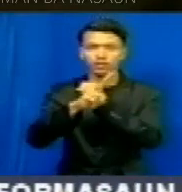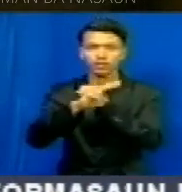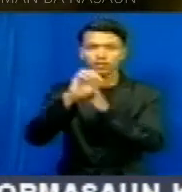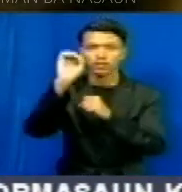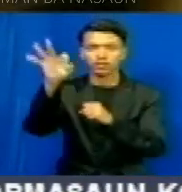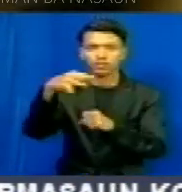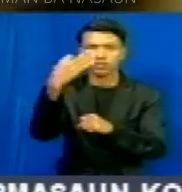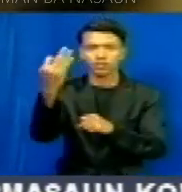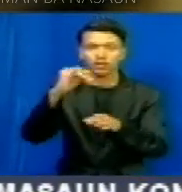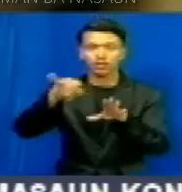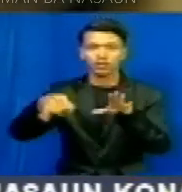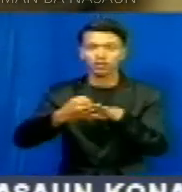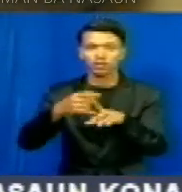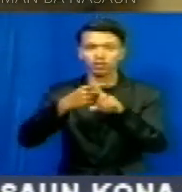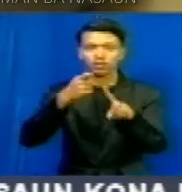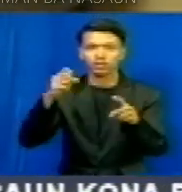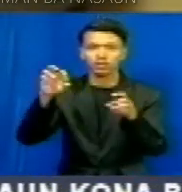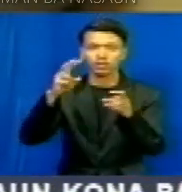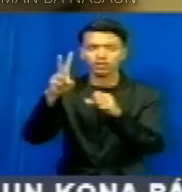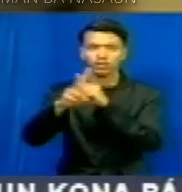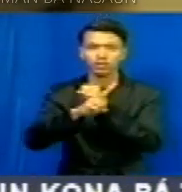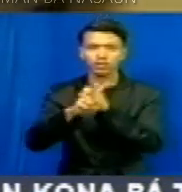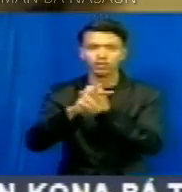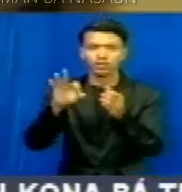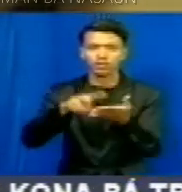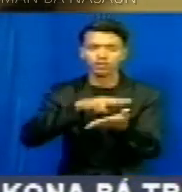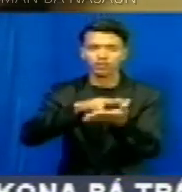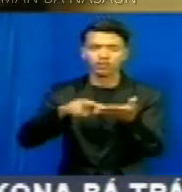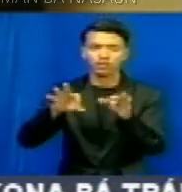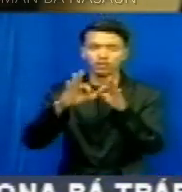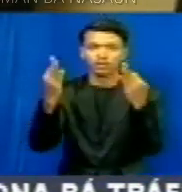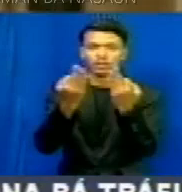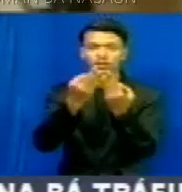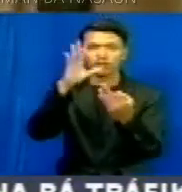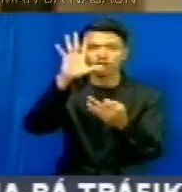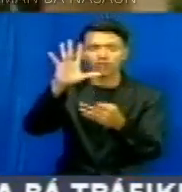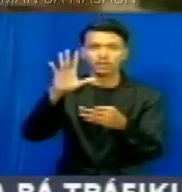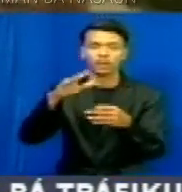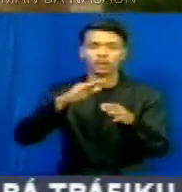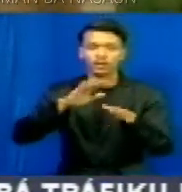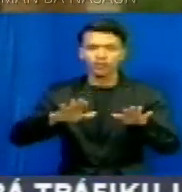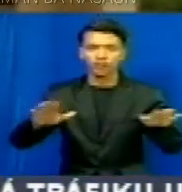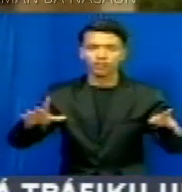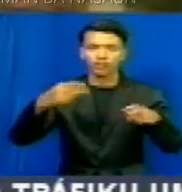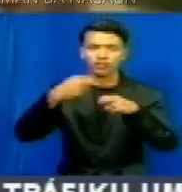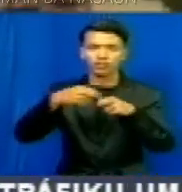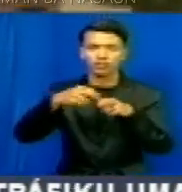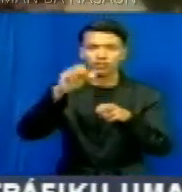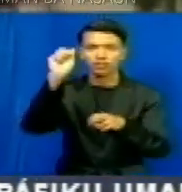insanulorasensia, composto se vítima violência doméstico abandonado na Lima, labaric e risco no perigo